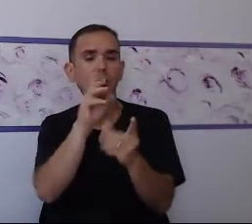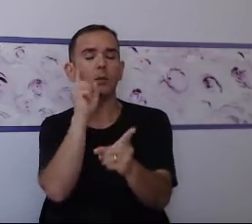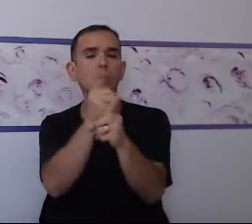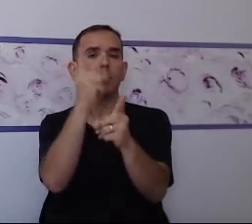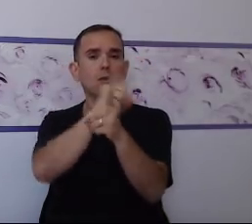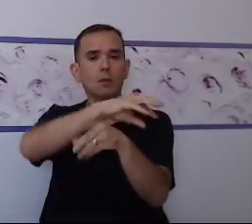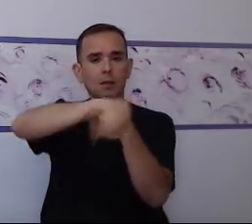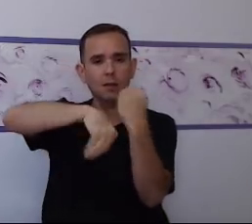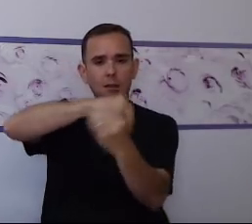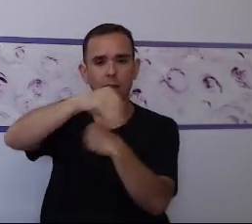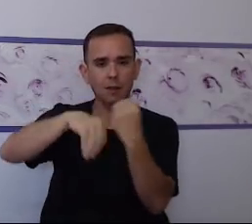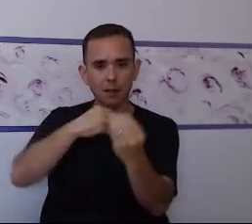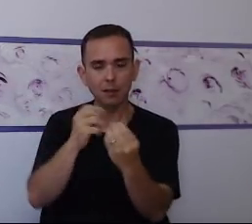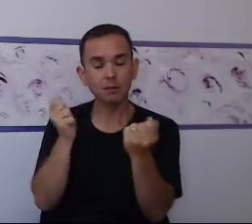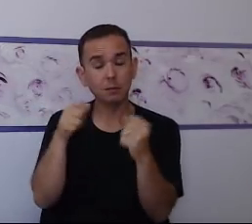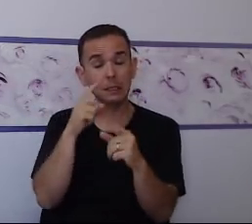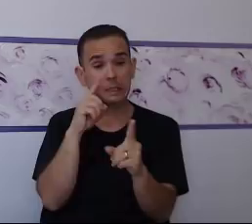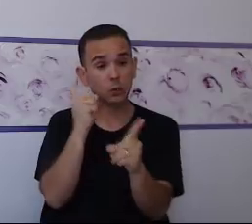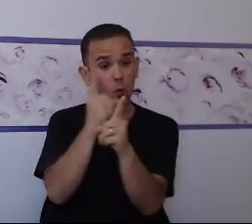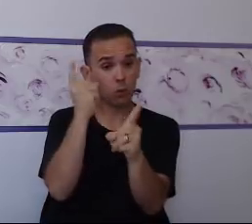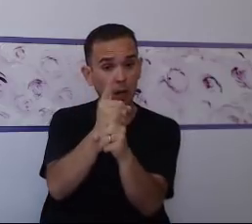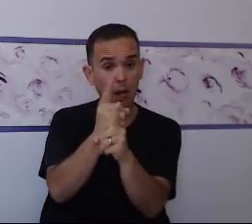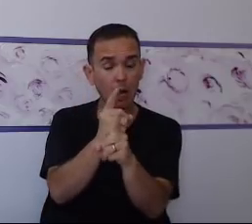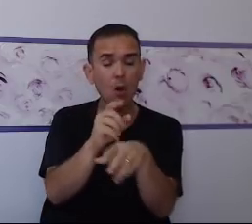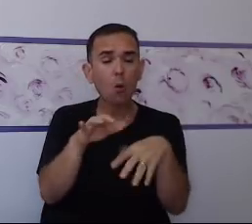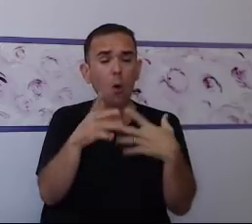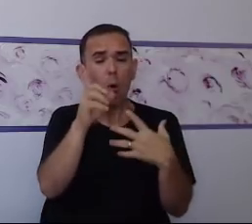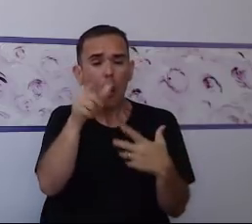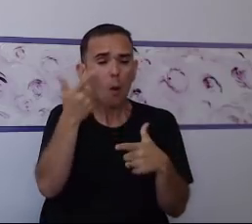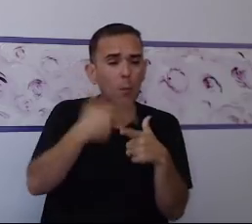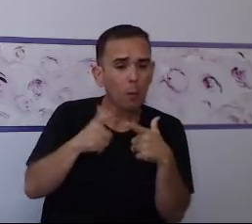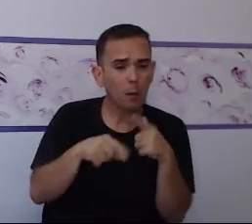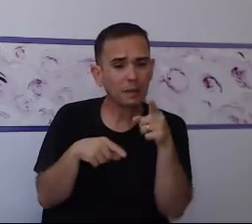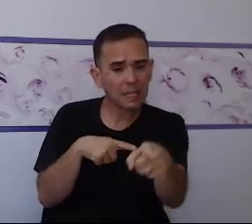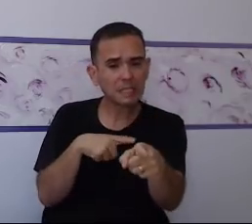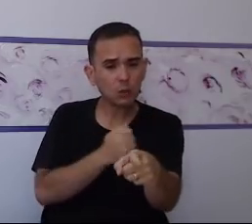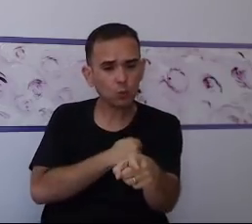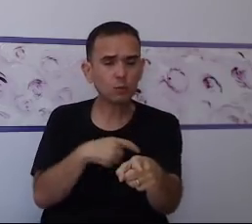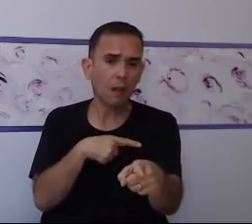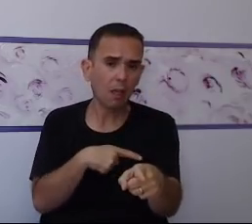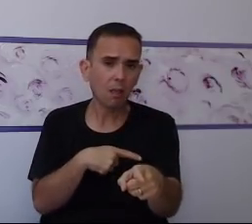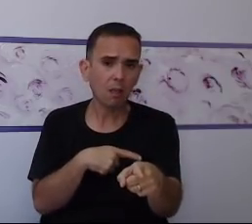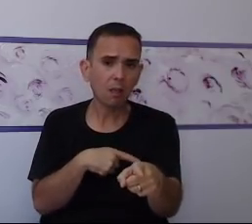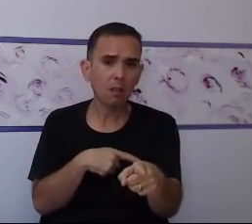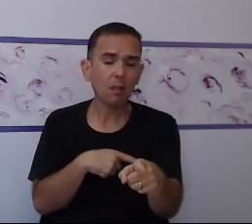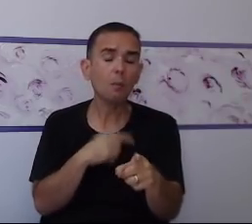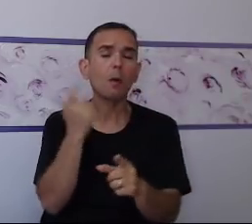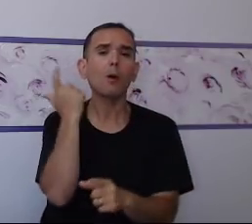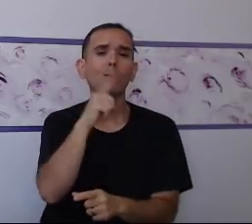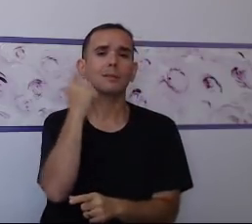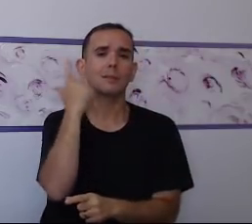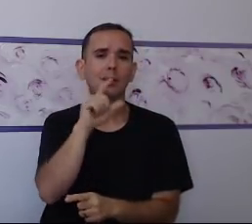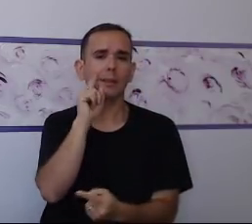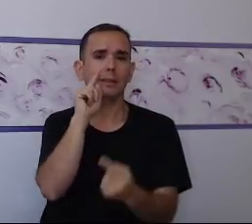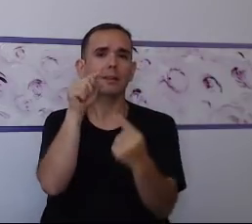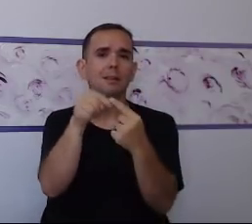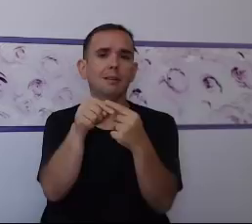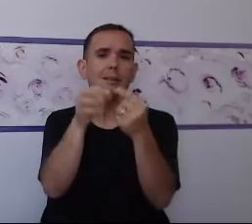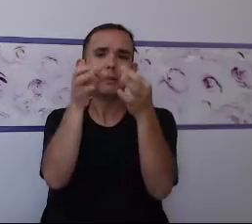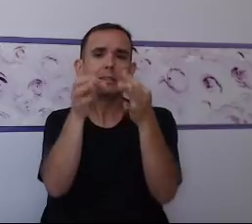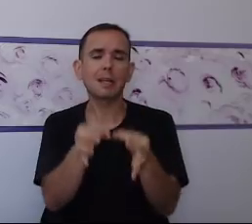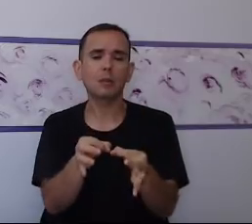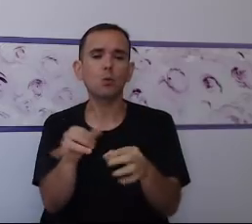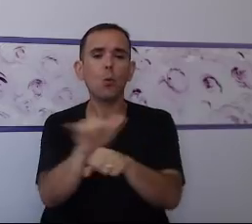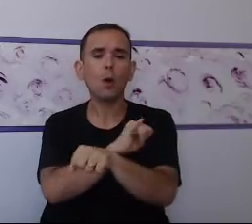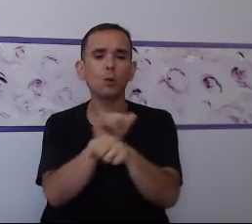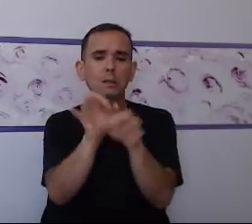encontrar. Então, a gente tem que encontrar realmente qual é o comprometimento que esse nosso aluno tem para a gente ter realmente o